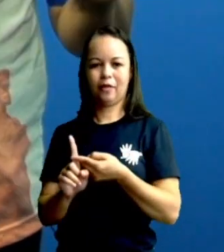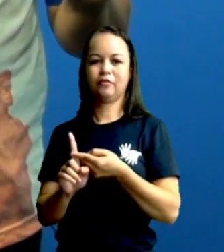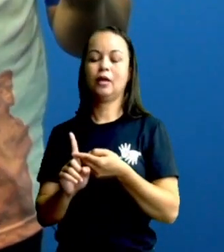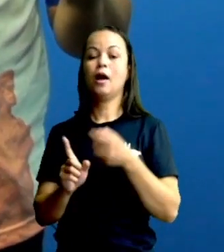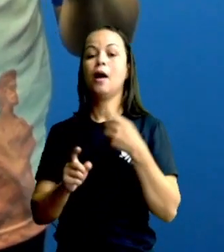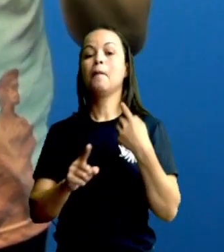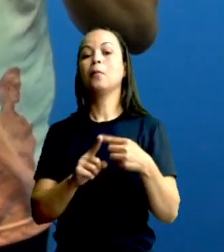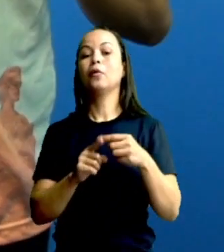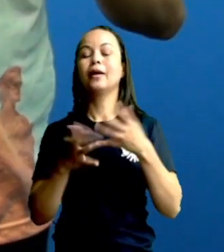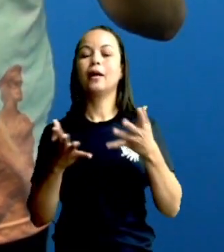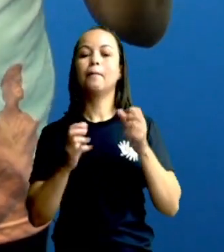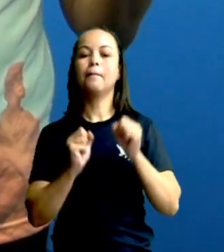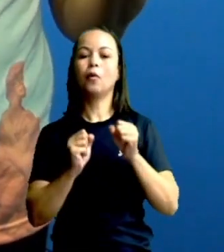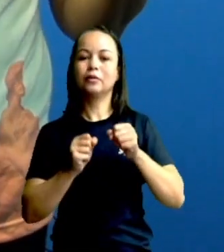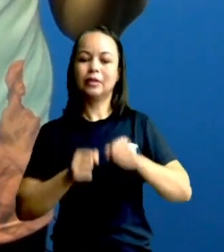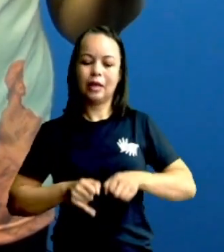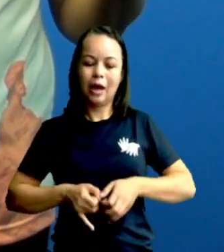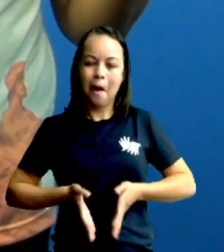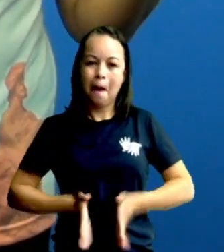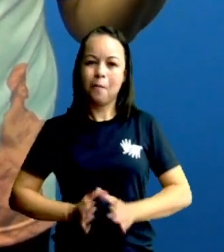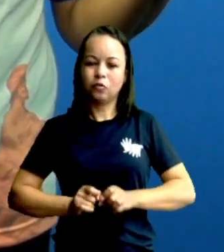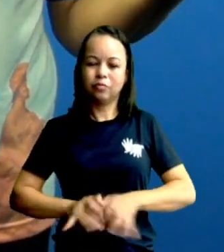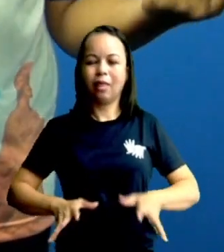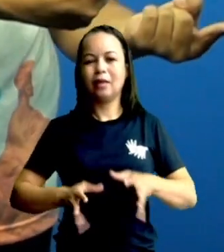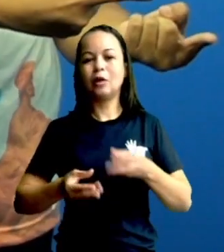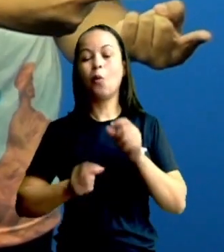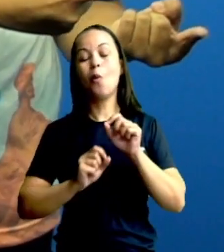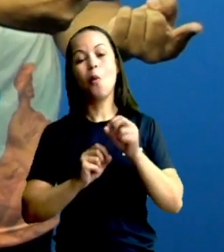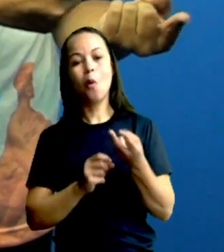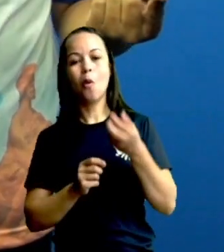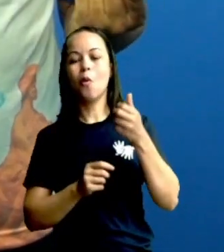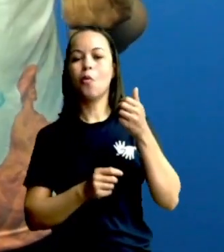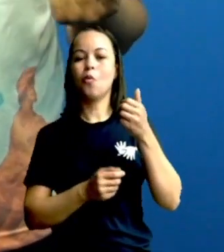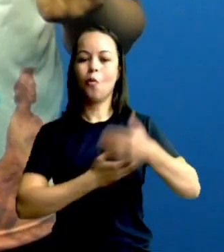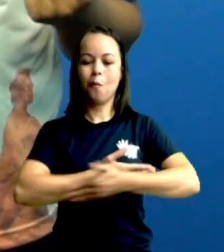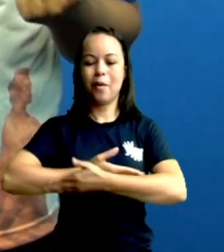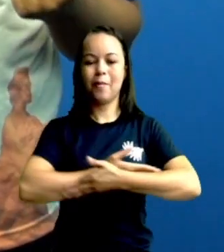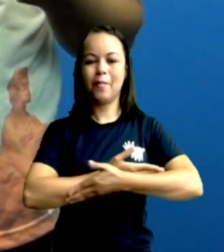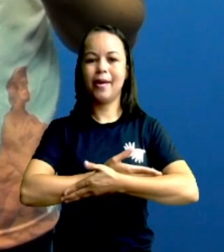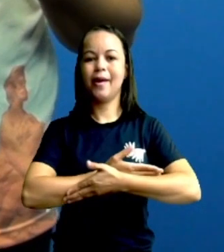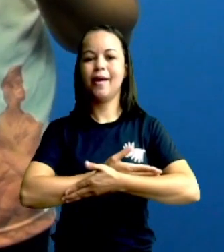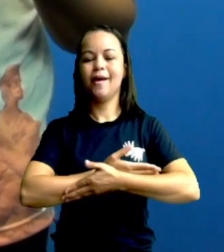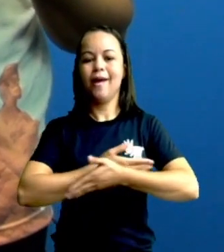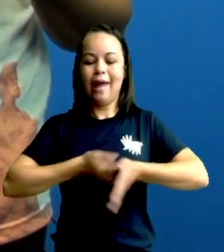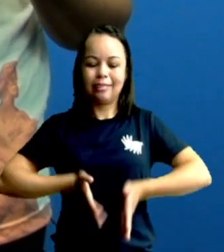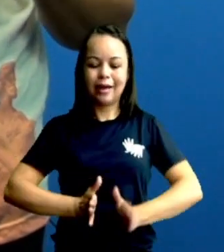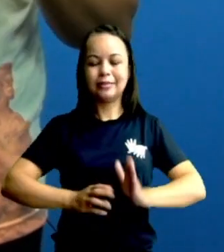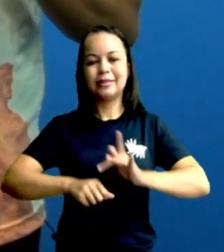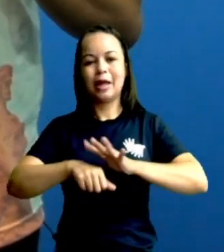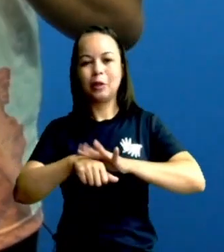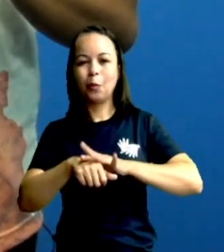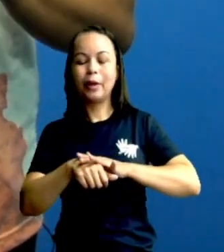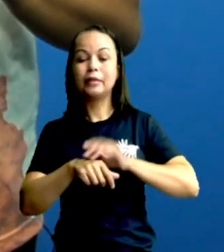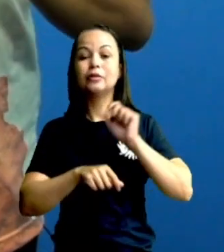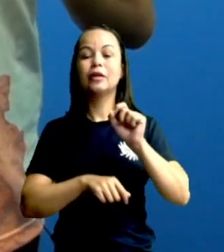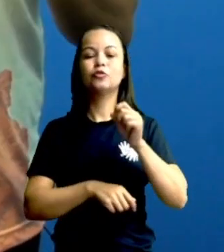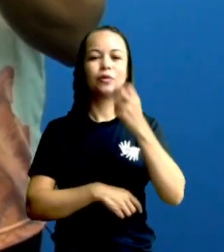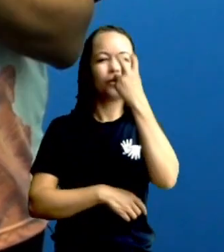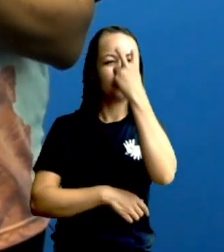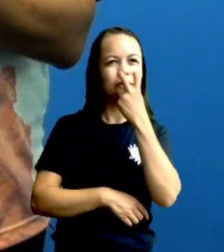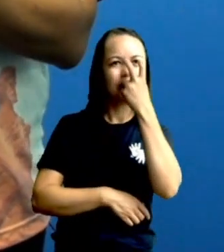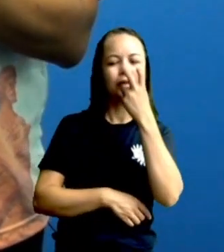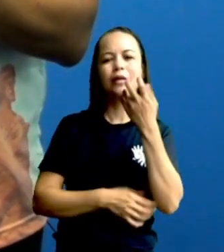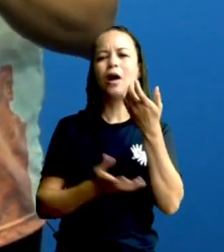chamado aborto espontâneo e malformações congênitas do bebê, desde de uma cegueira até